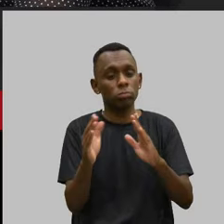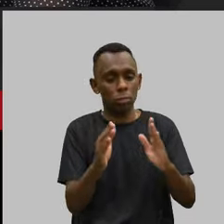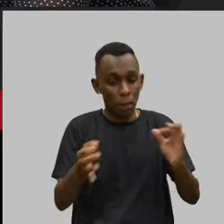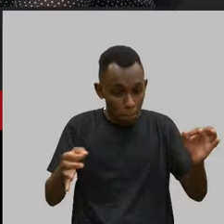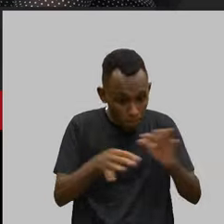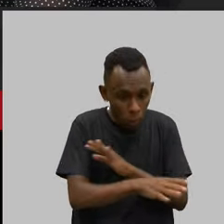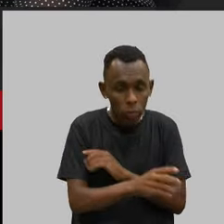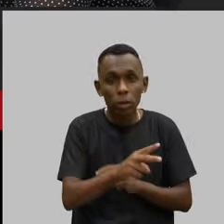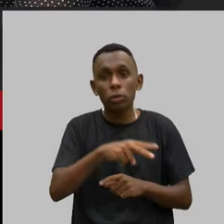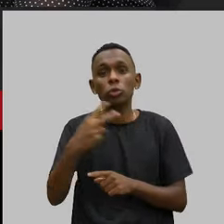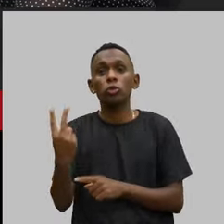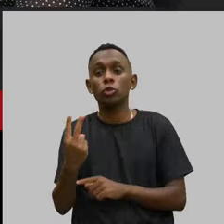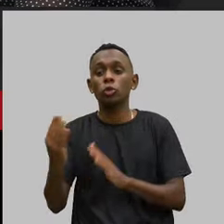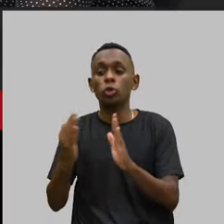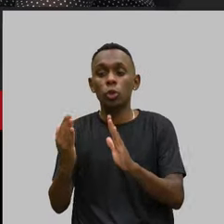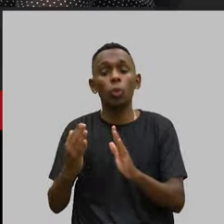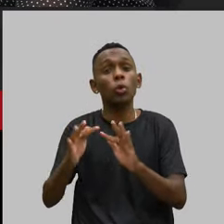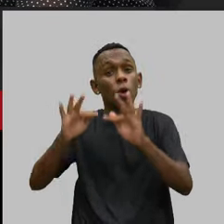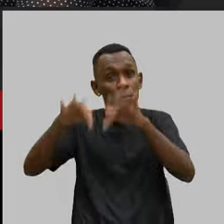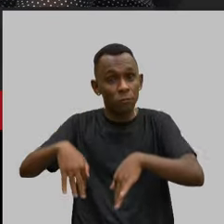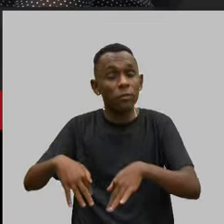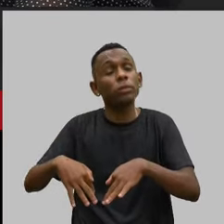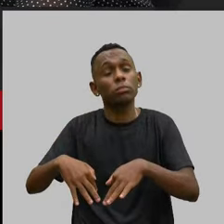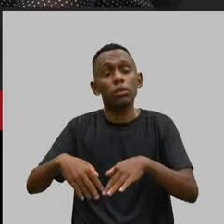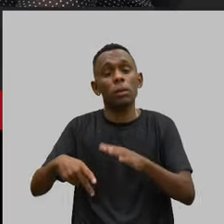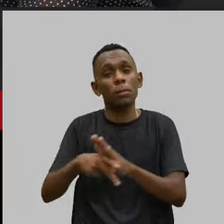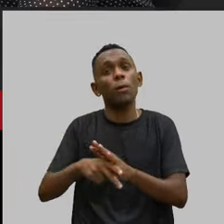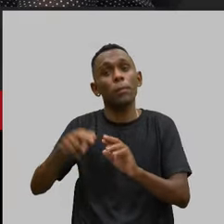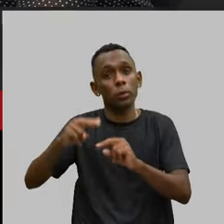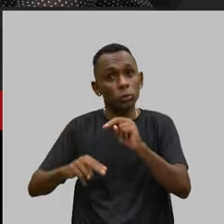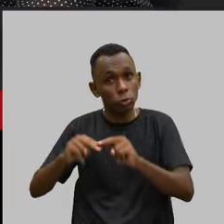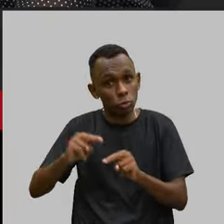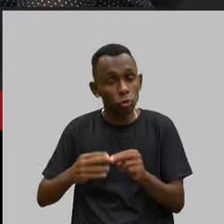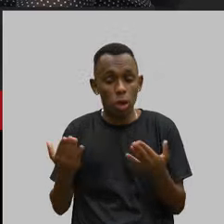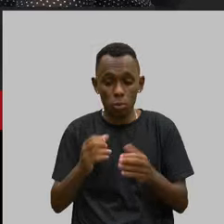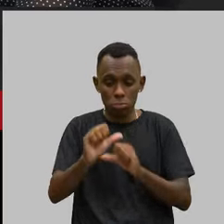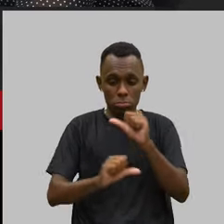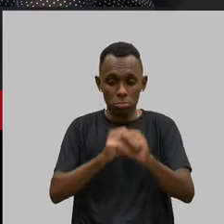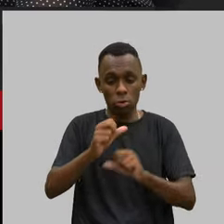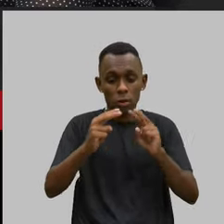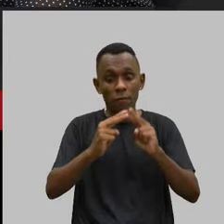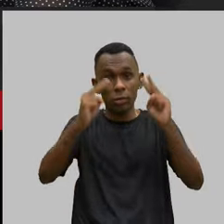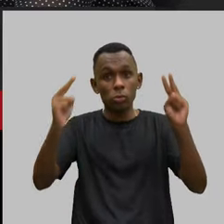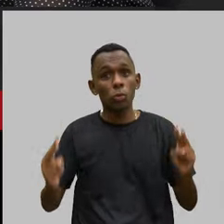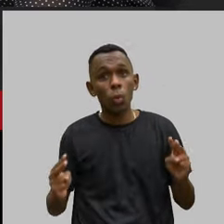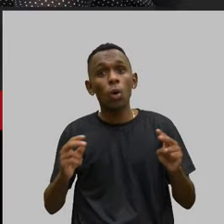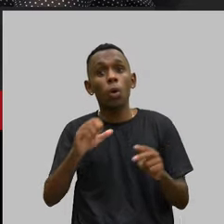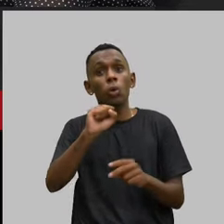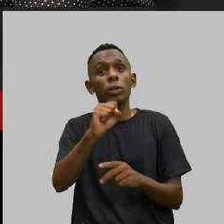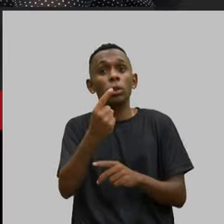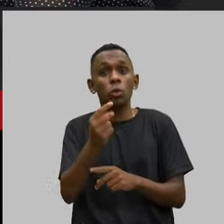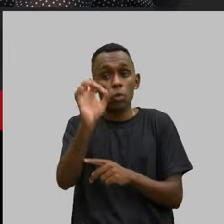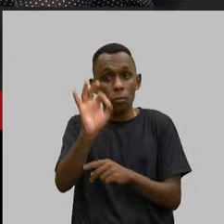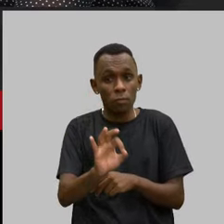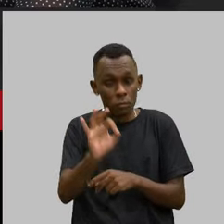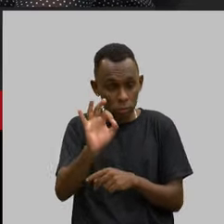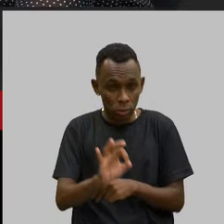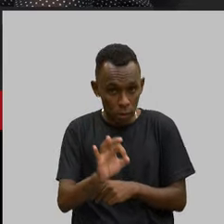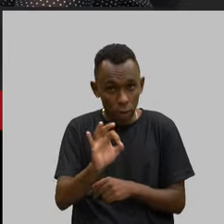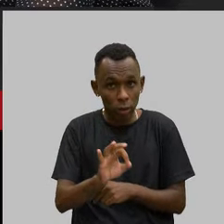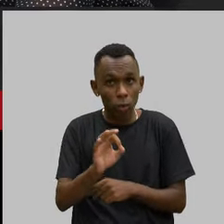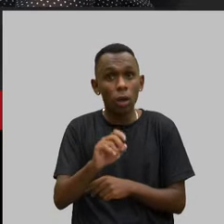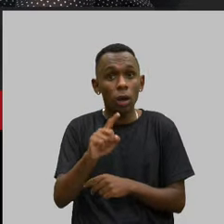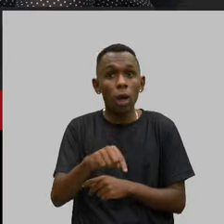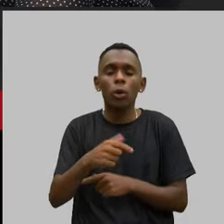ainda no final de junho a gente hoje tá em termos de transformação digital a gente tá com 81,1 esse é um